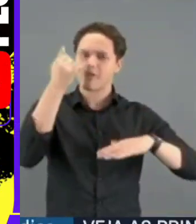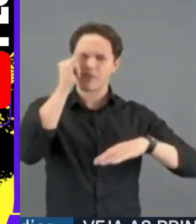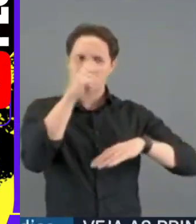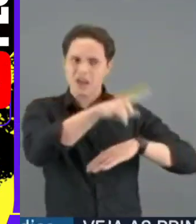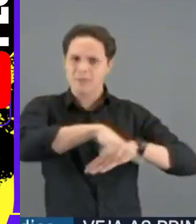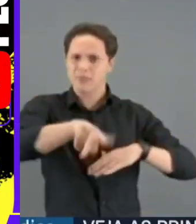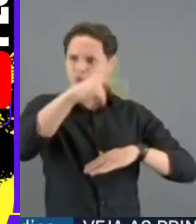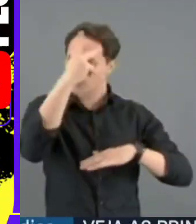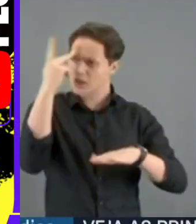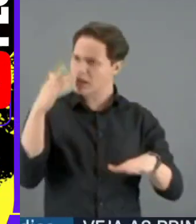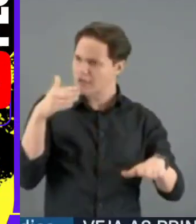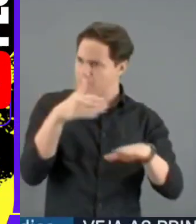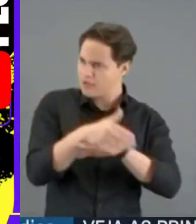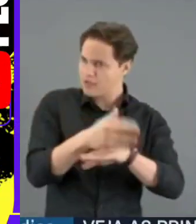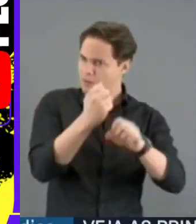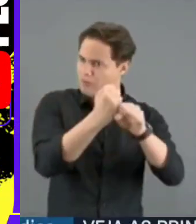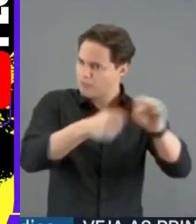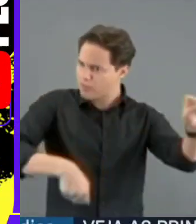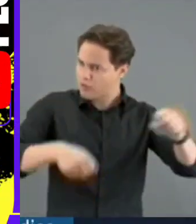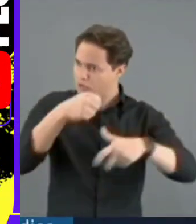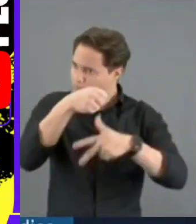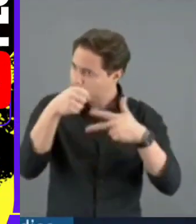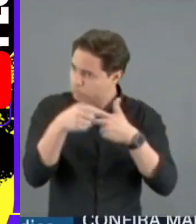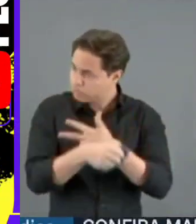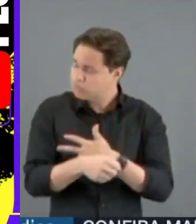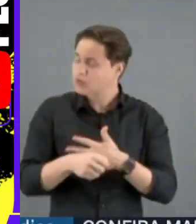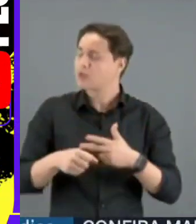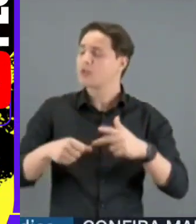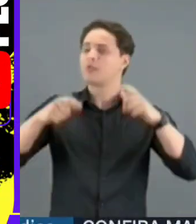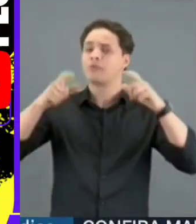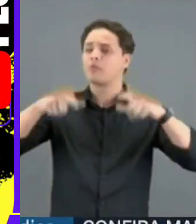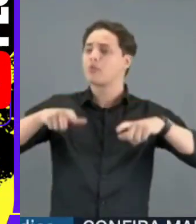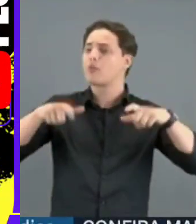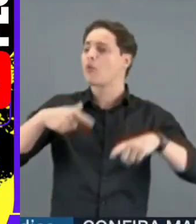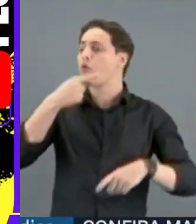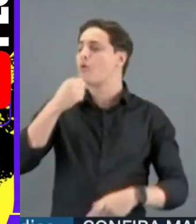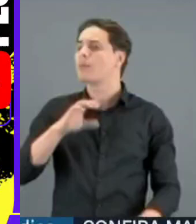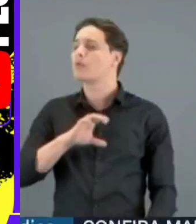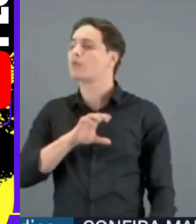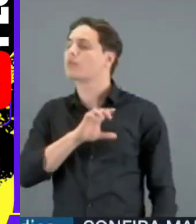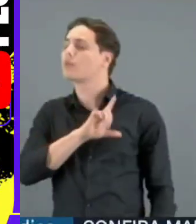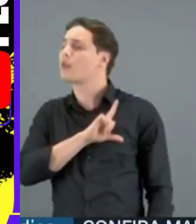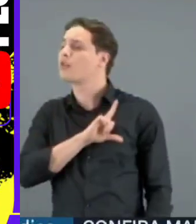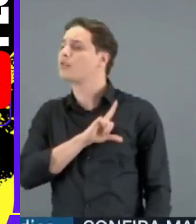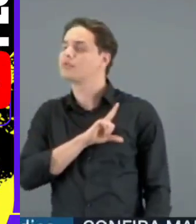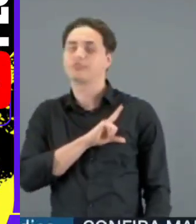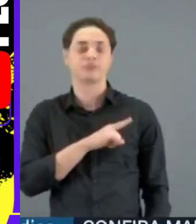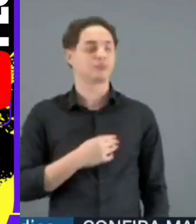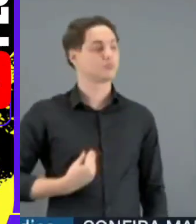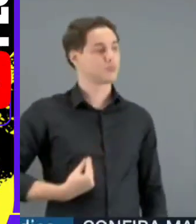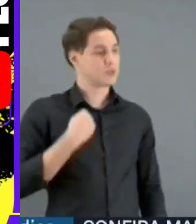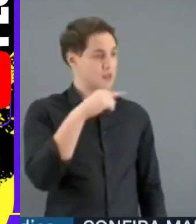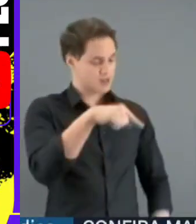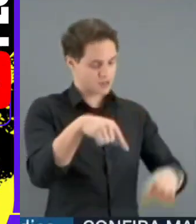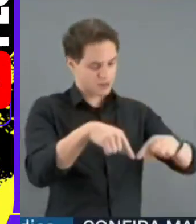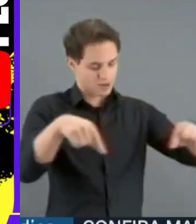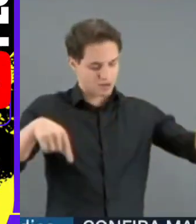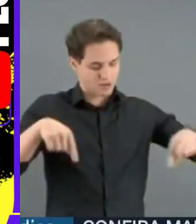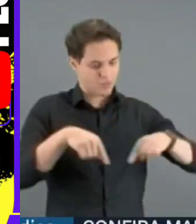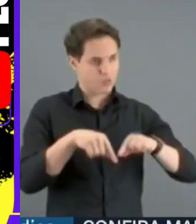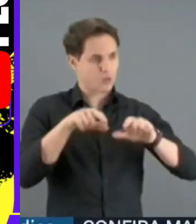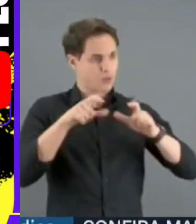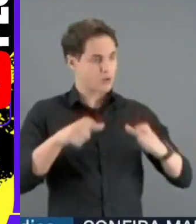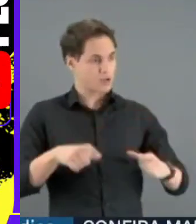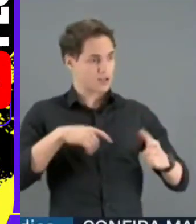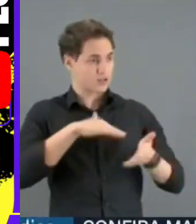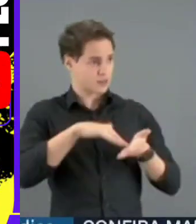manifestantes invadissem e depredassem patrimônio público. Onde estava o coronel Klepter? Ele estava no Gabinete de Gestão de Crise na Secretaria